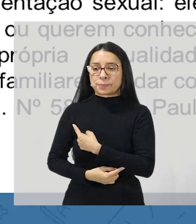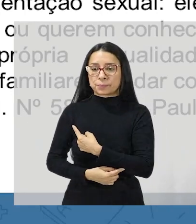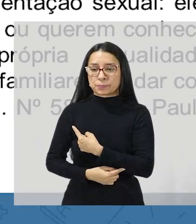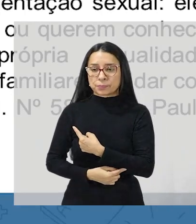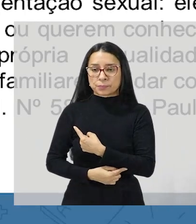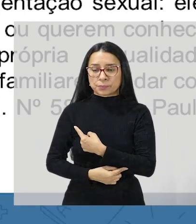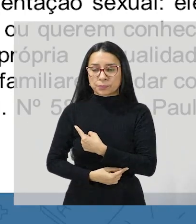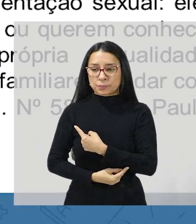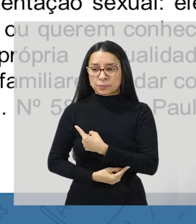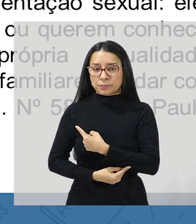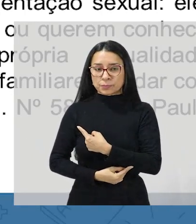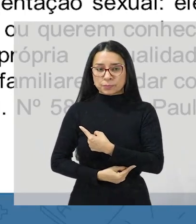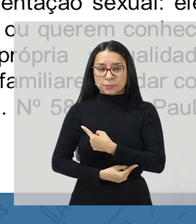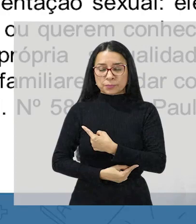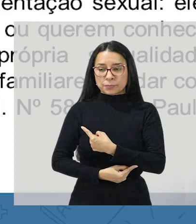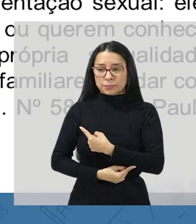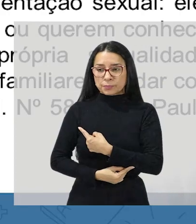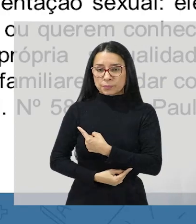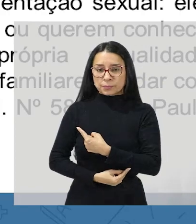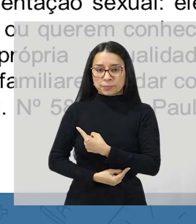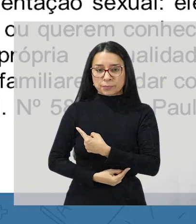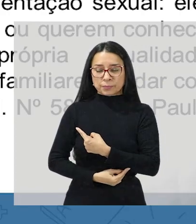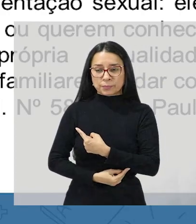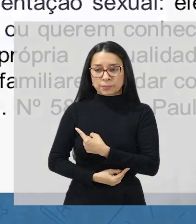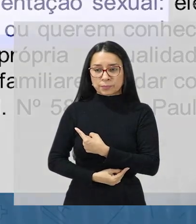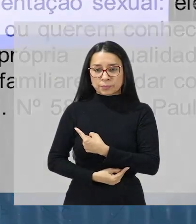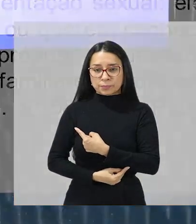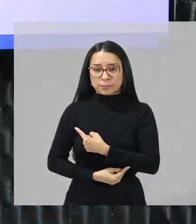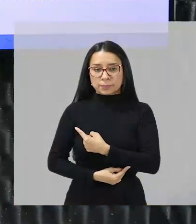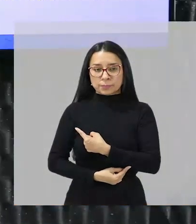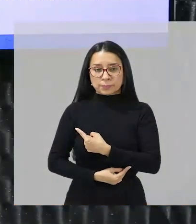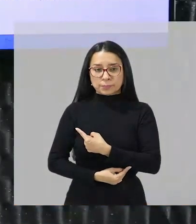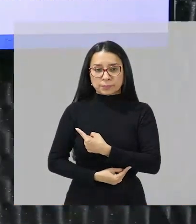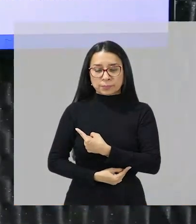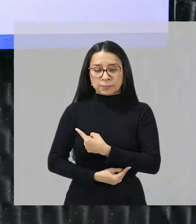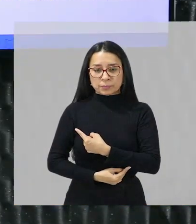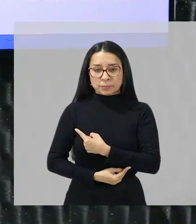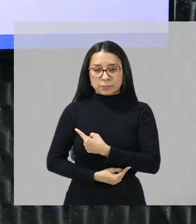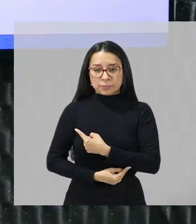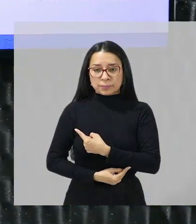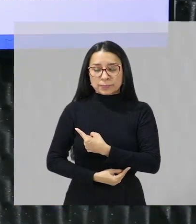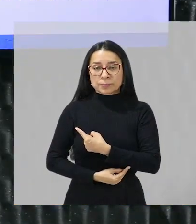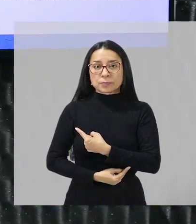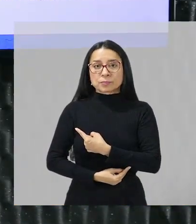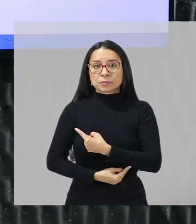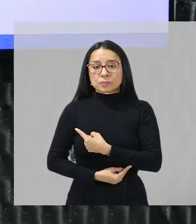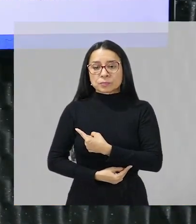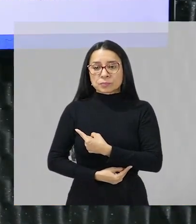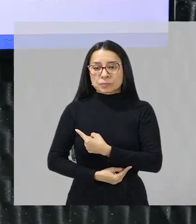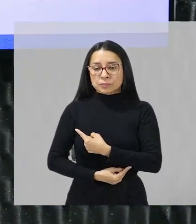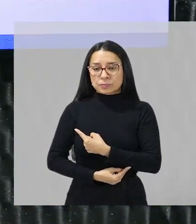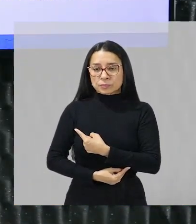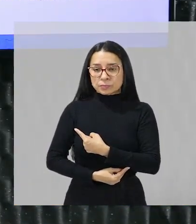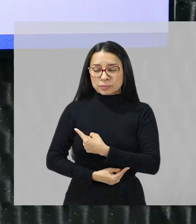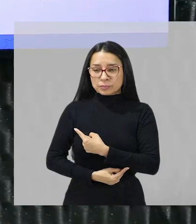Eles são LGBT, que agora a sigla é inclusive maior, né? Essa questão é um pouco antiga, então ela traz a sigla ainda antiga, LGBT.